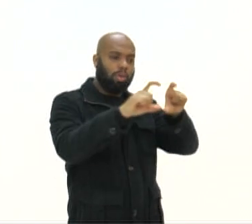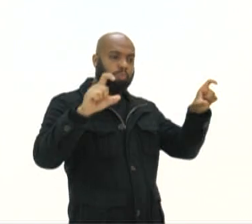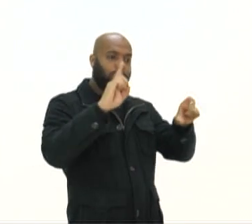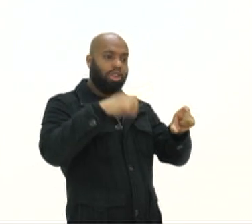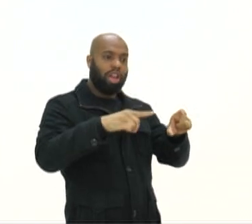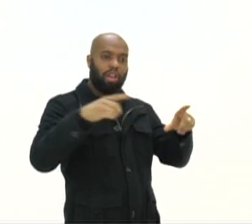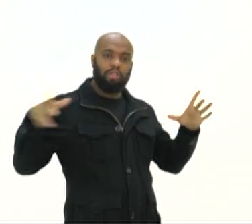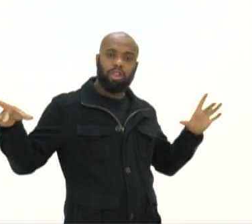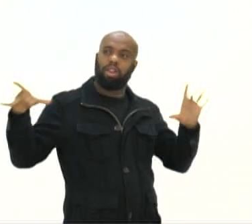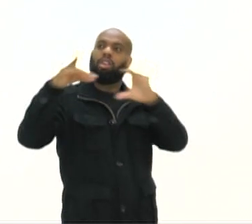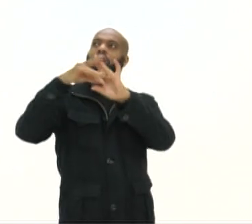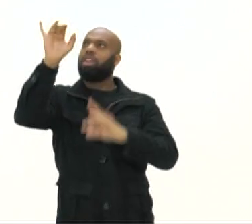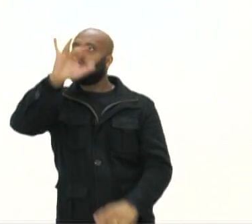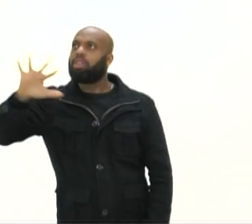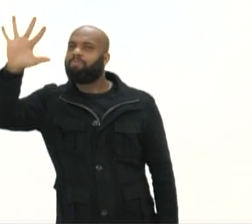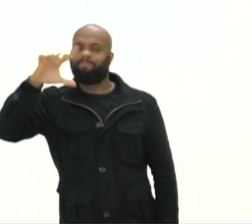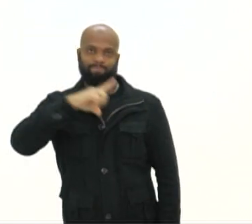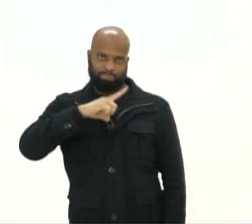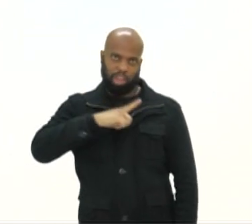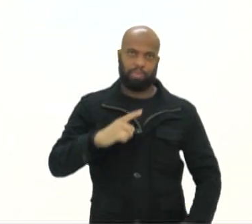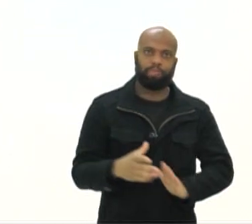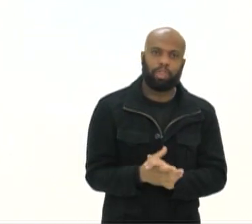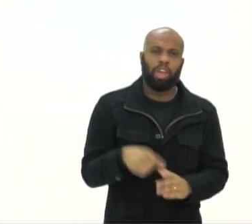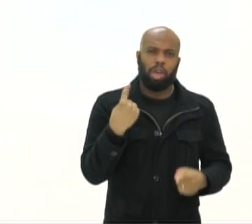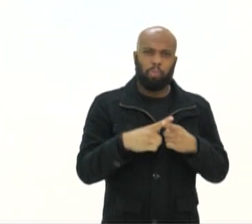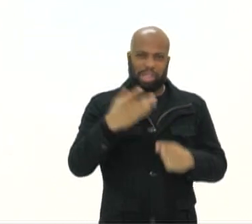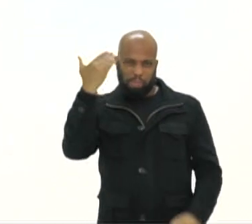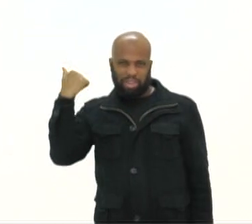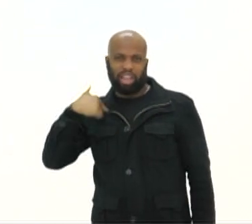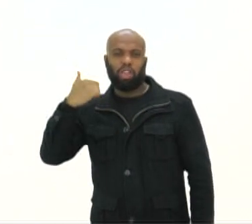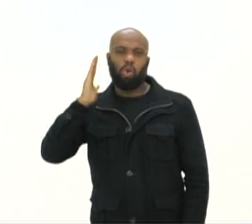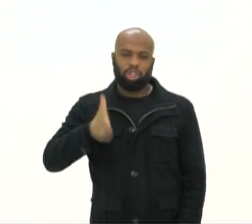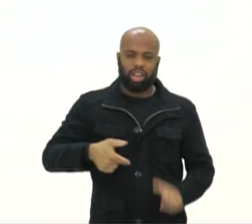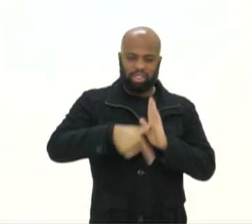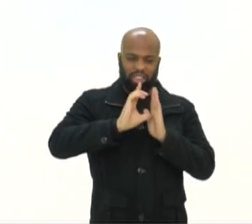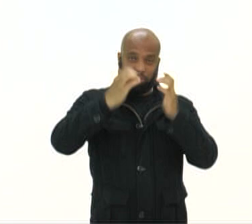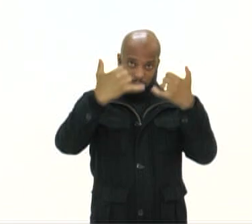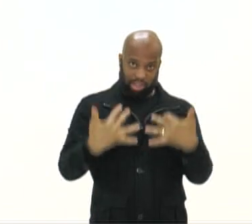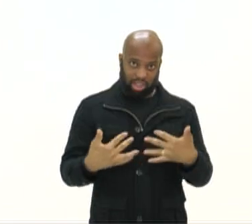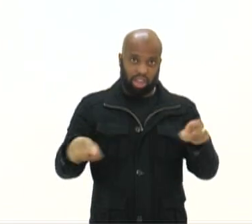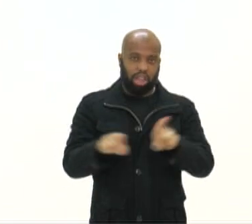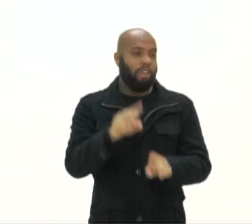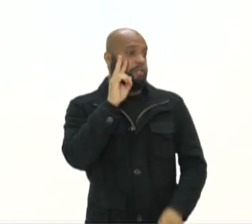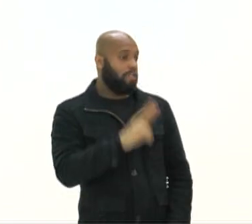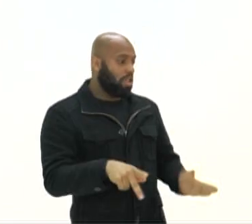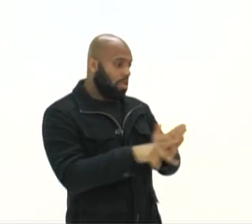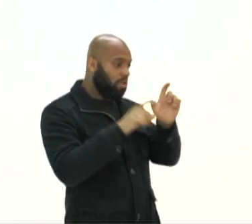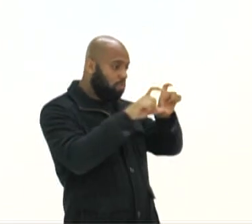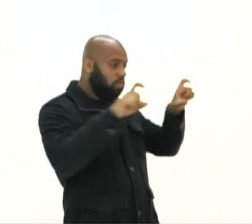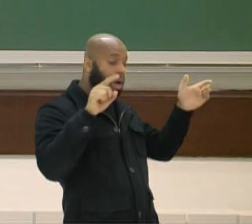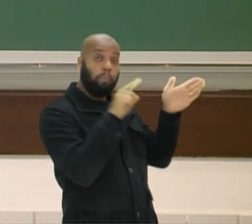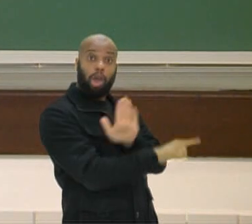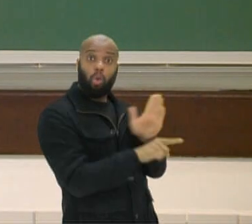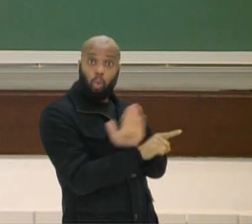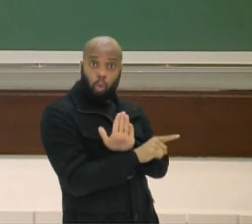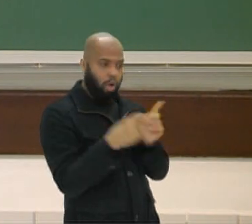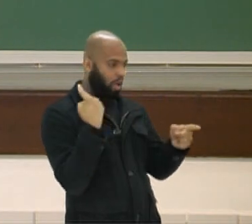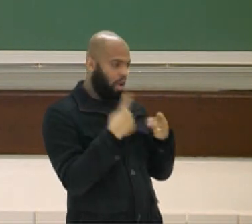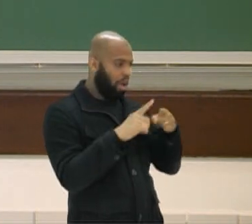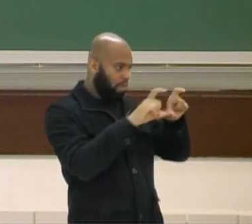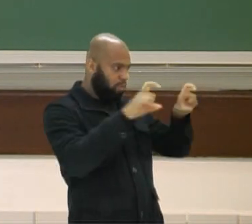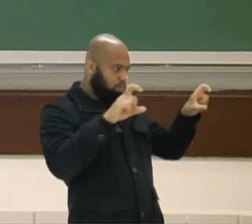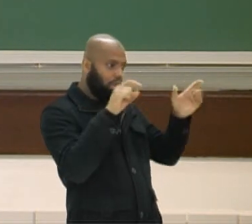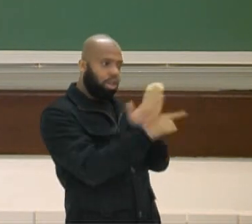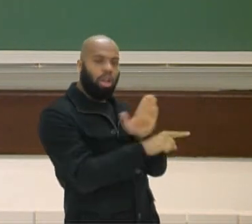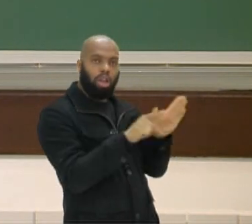imagem, vigorado a questão. Então, aquilo que eu até falei na aula anterior, né? De você ir até o enunciado da questão. Porque aquele enunciado, ele